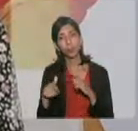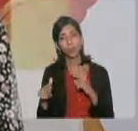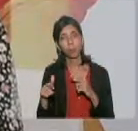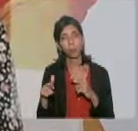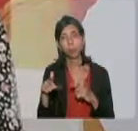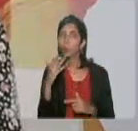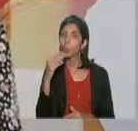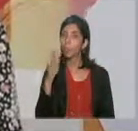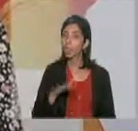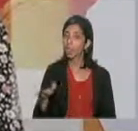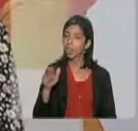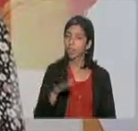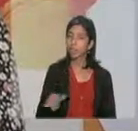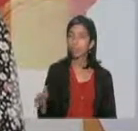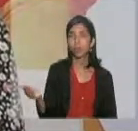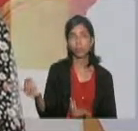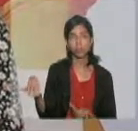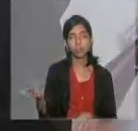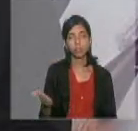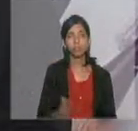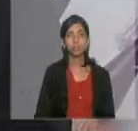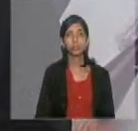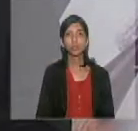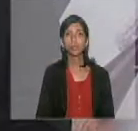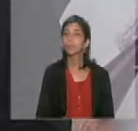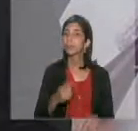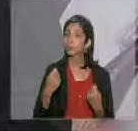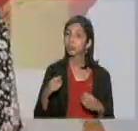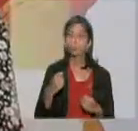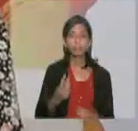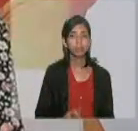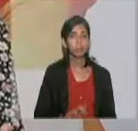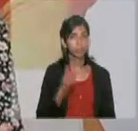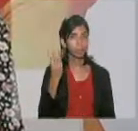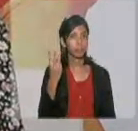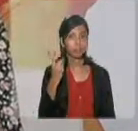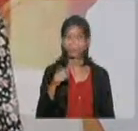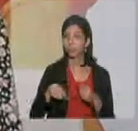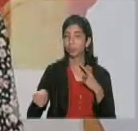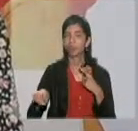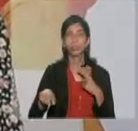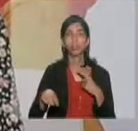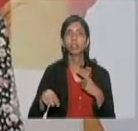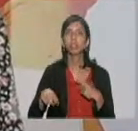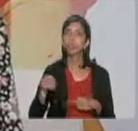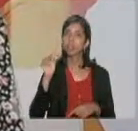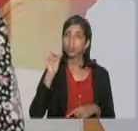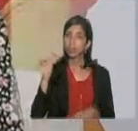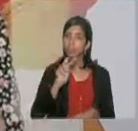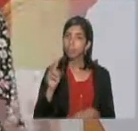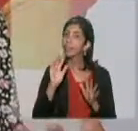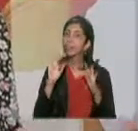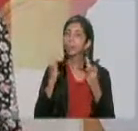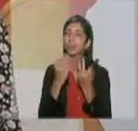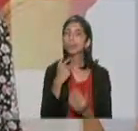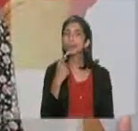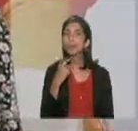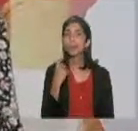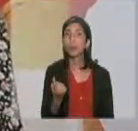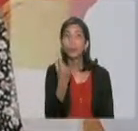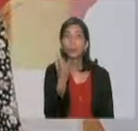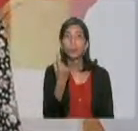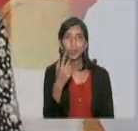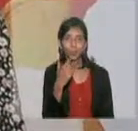alimentar em crianças e adolescentes. Nossa! Precisa de 3 semanais, né? E a gente vê que a maior parte das famílias não consegue